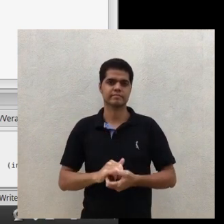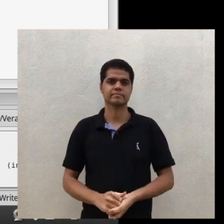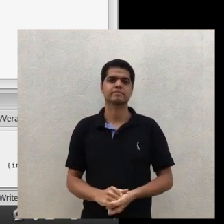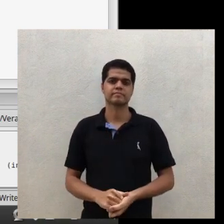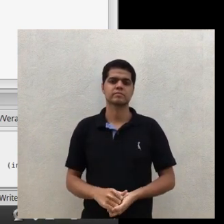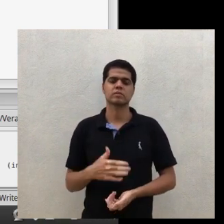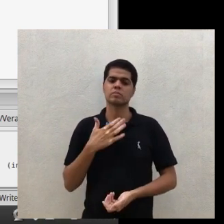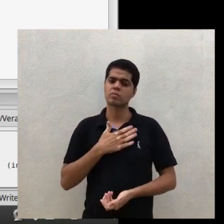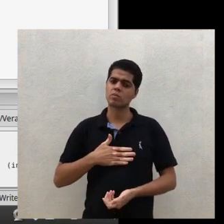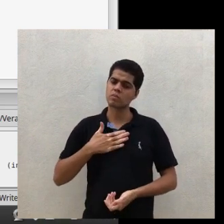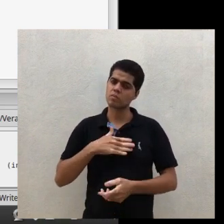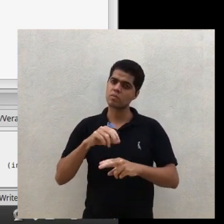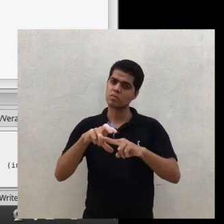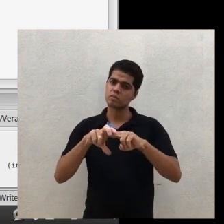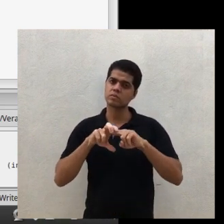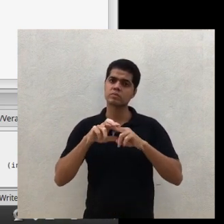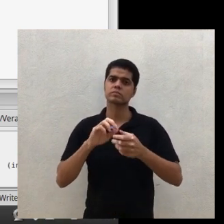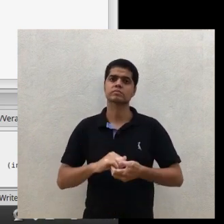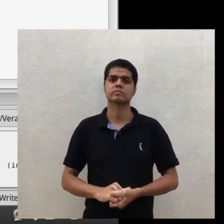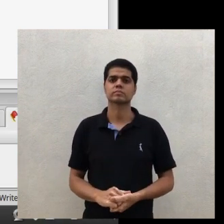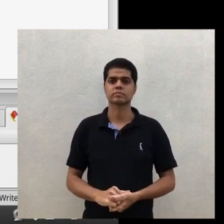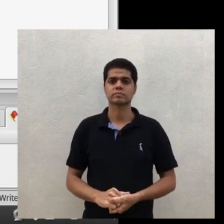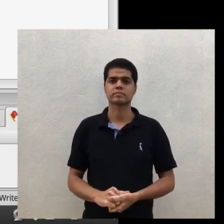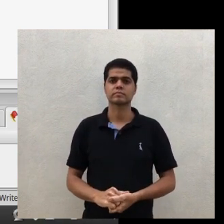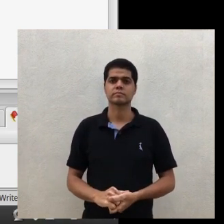dele por causa disso, tá?